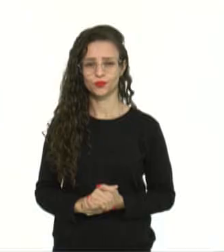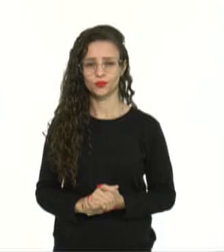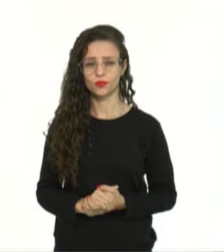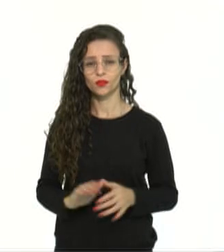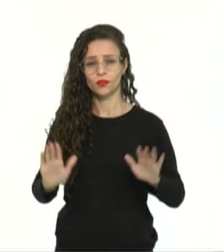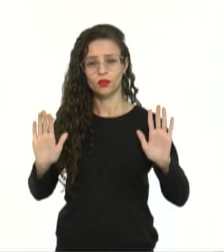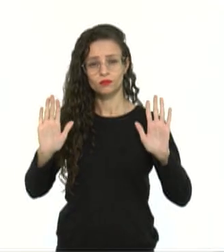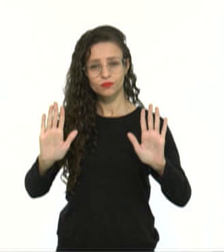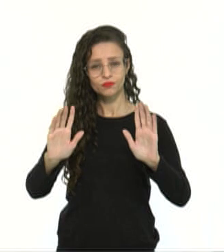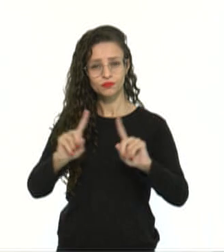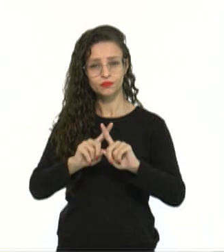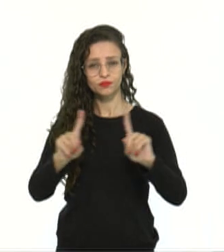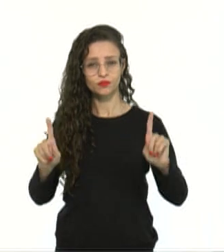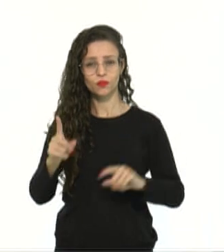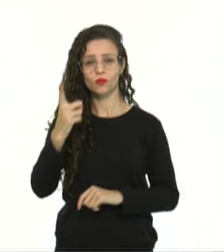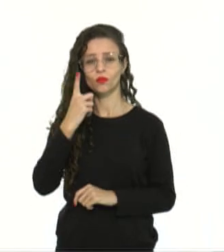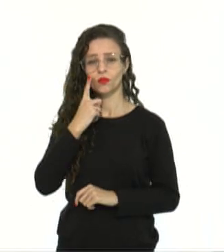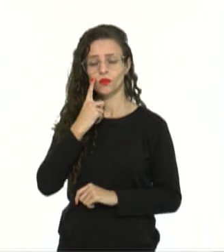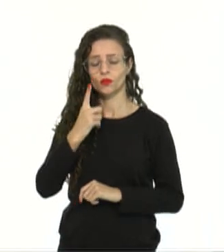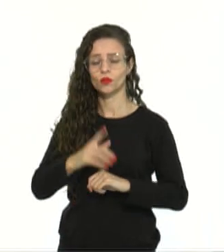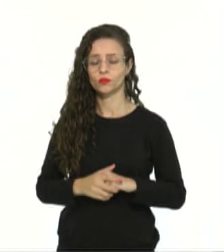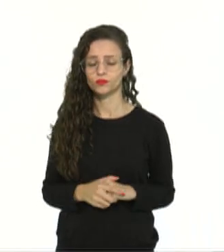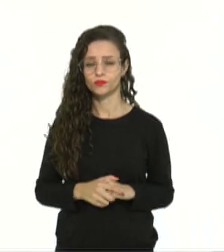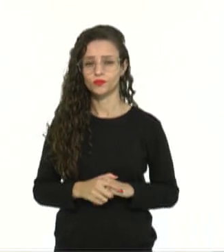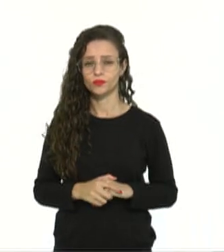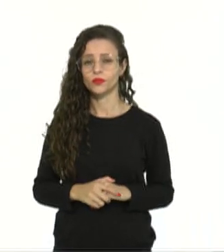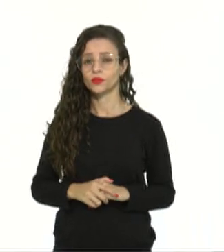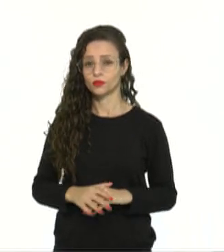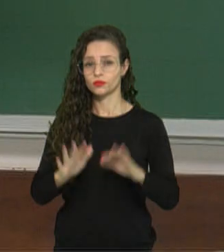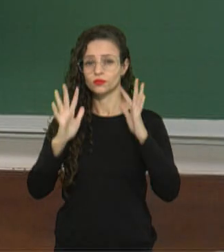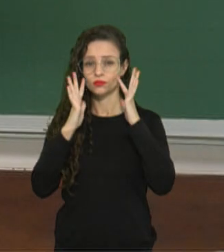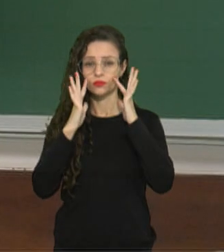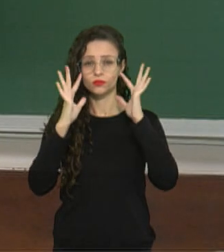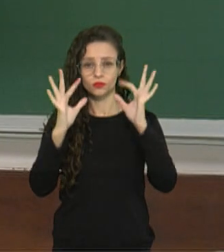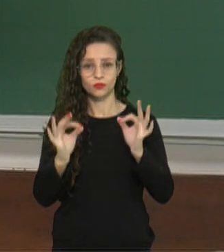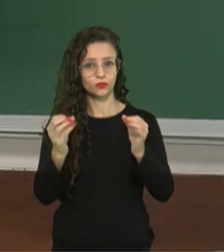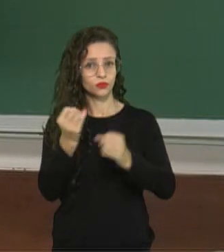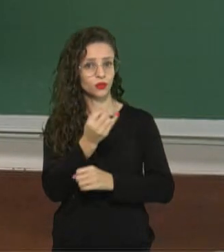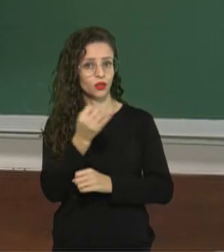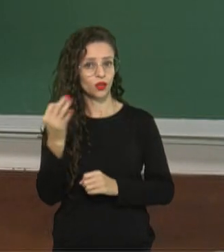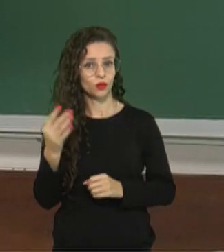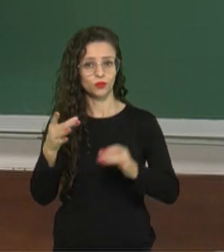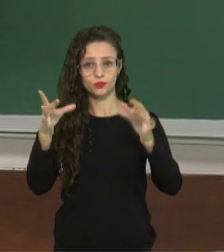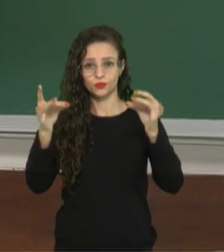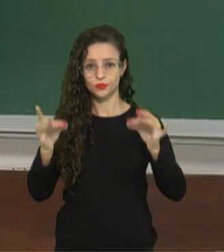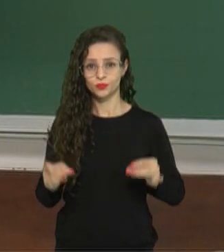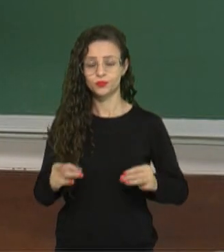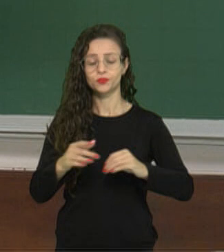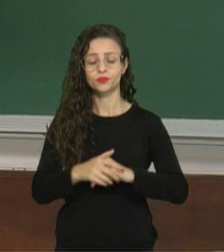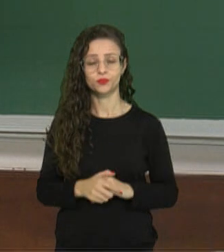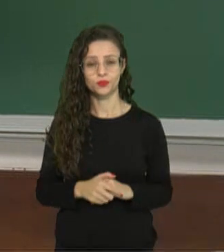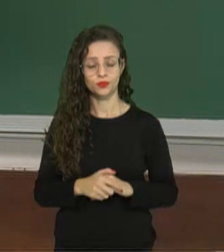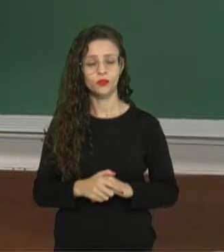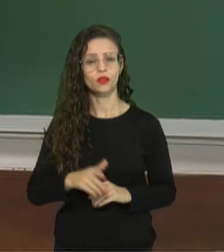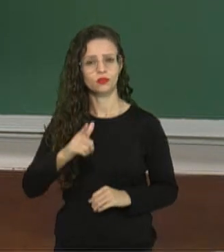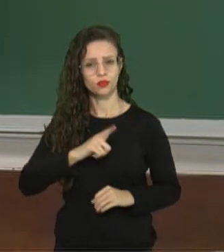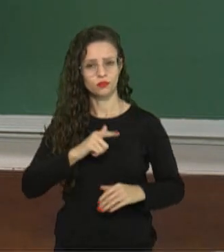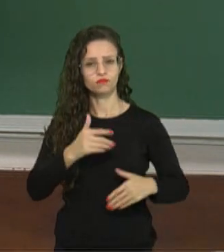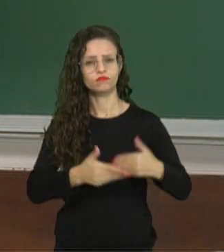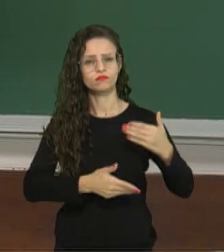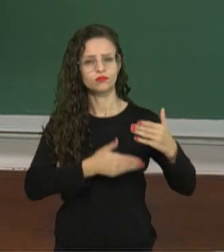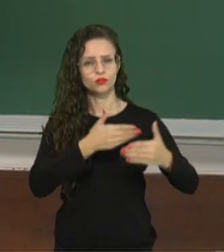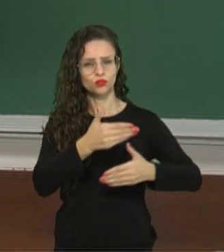No entanto, então olha só, mesmo assim a gente tem que prestar atenção em algumas coisas. Como dissemos, há processos que